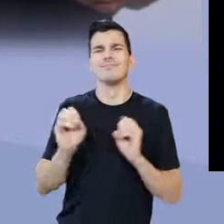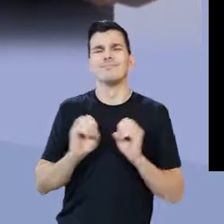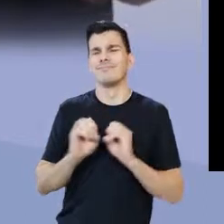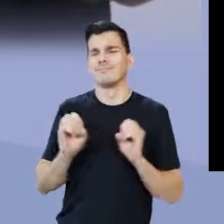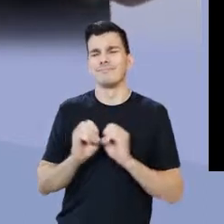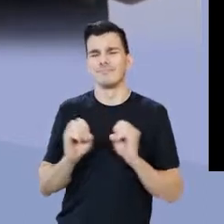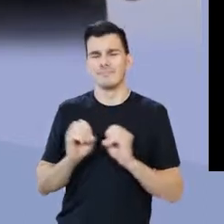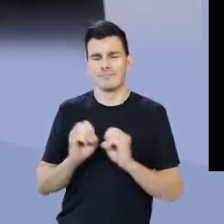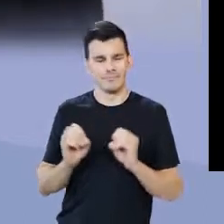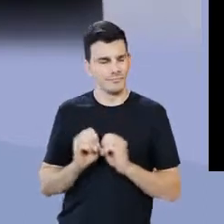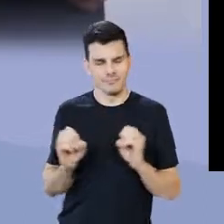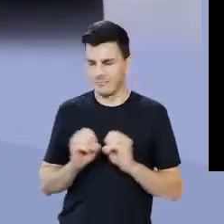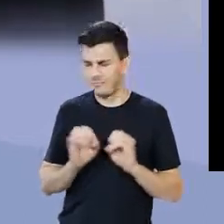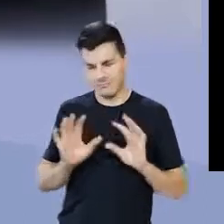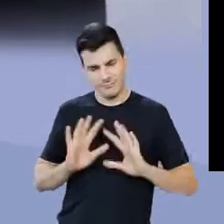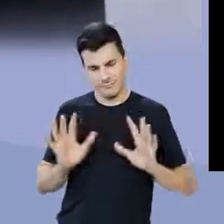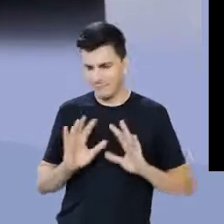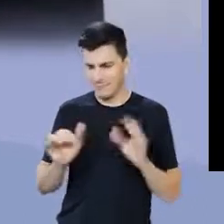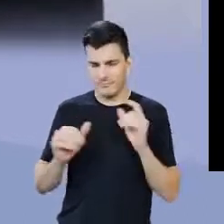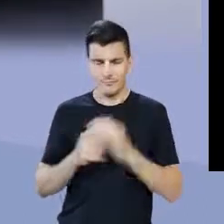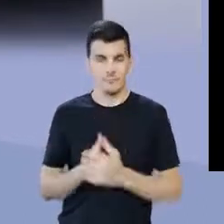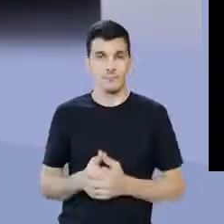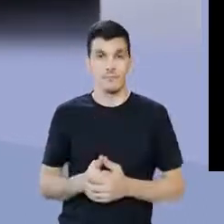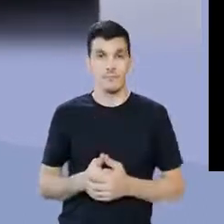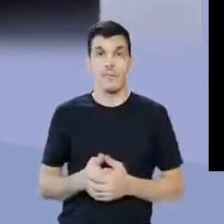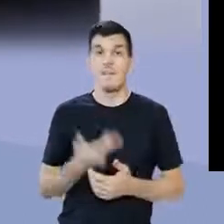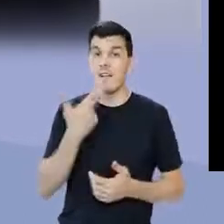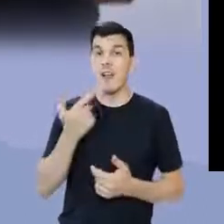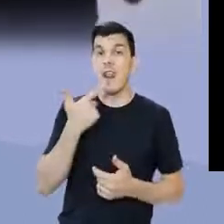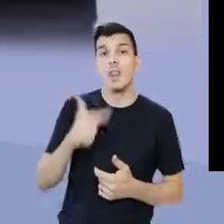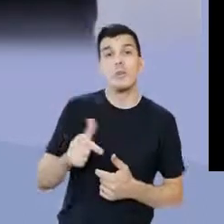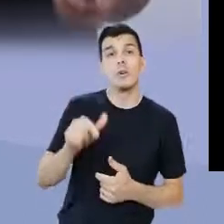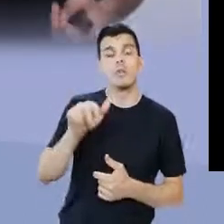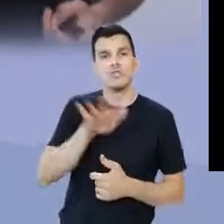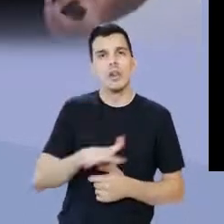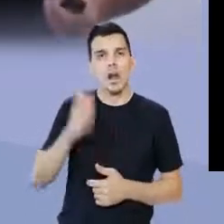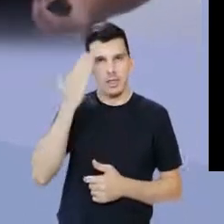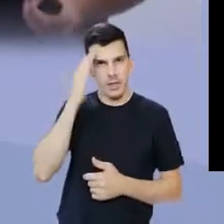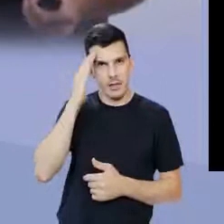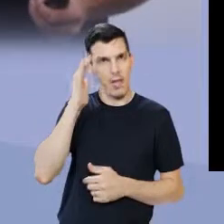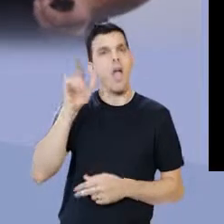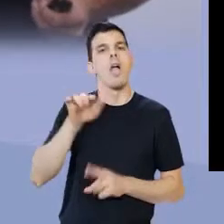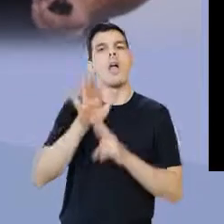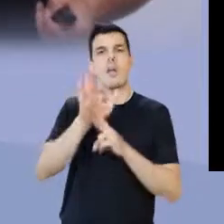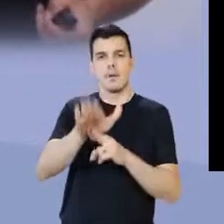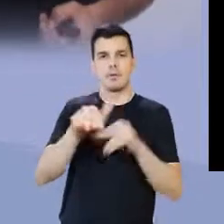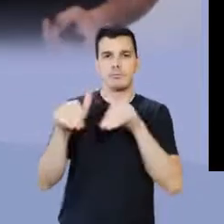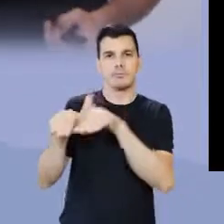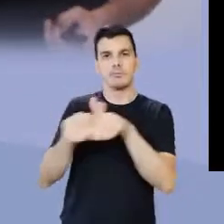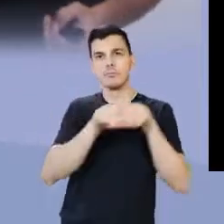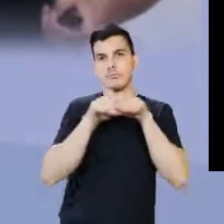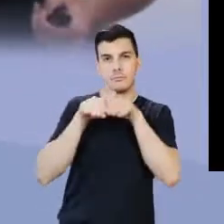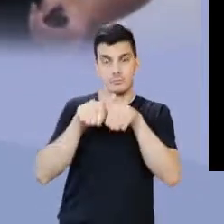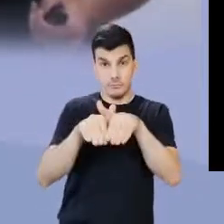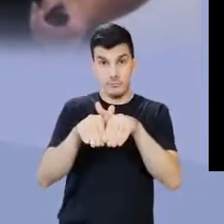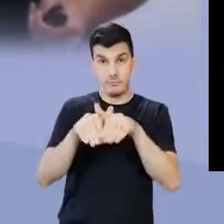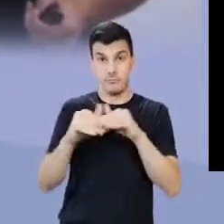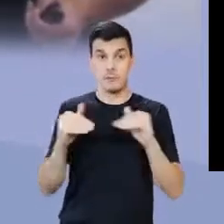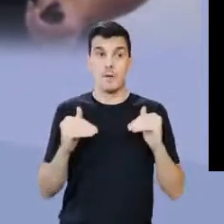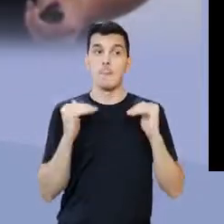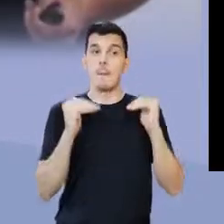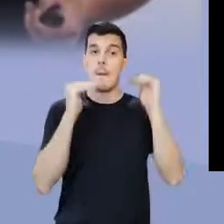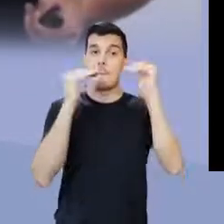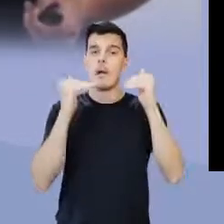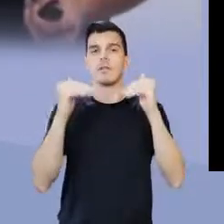eles não eram formais, eles falavam a língua para que todo mundo pudesse entender. Representação igualitária em